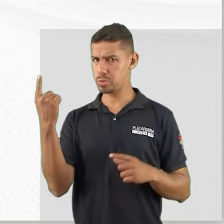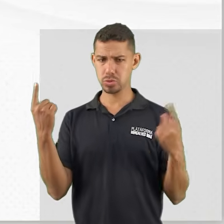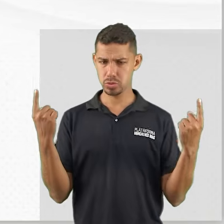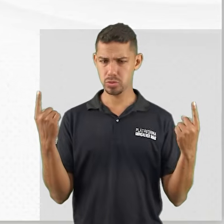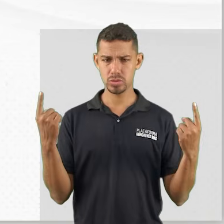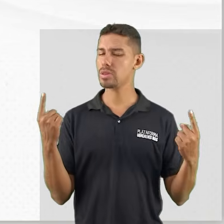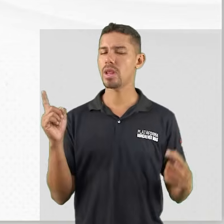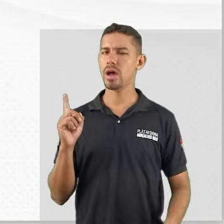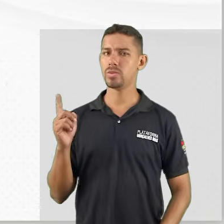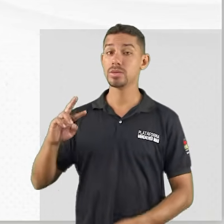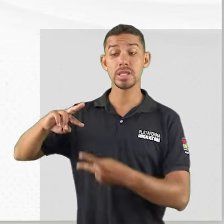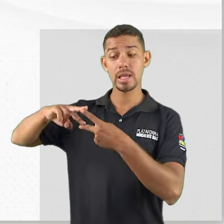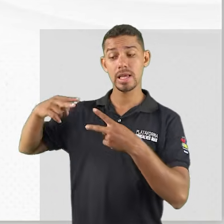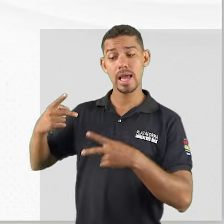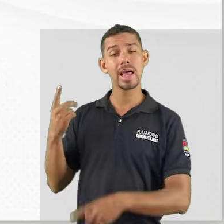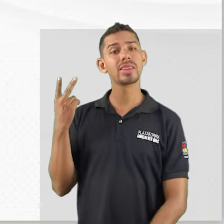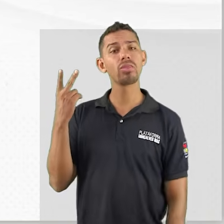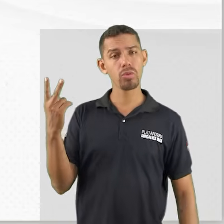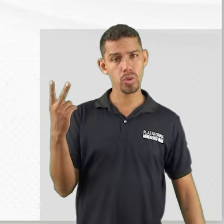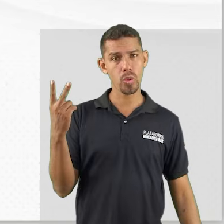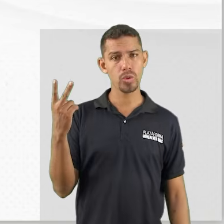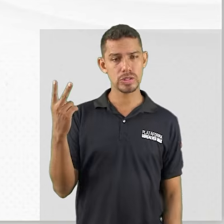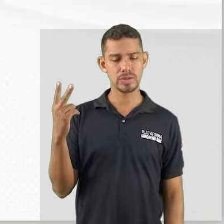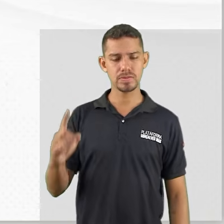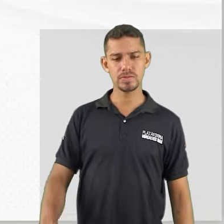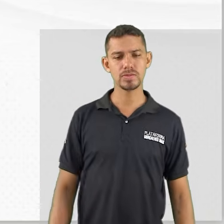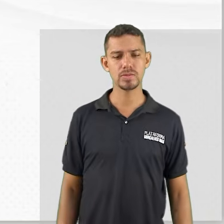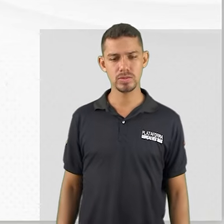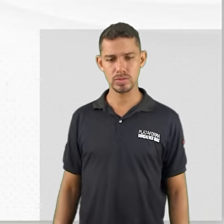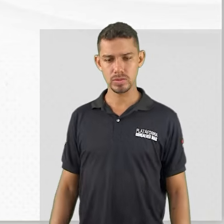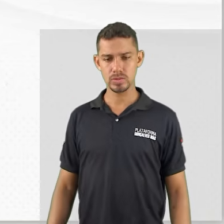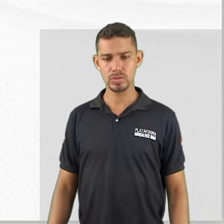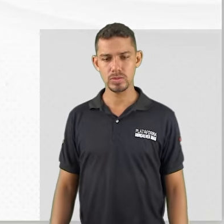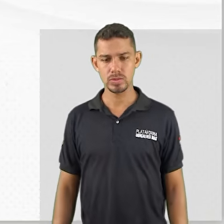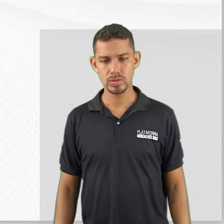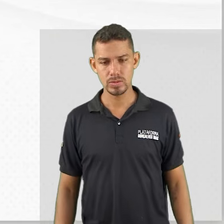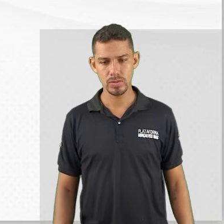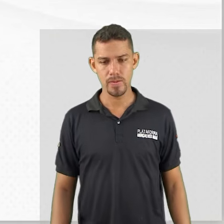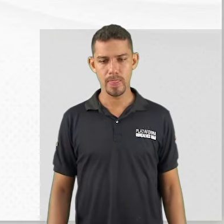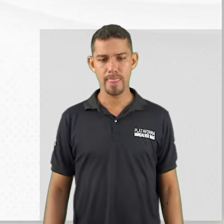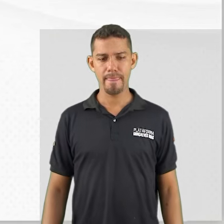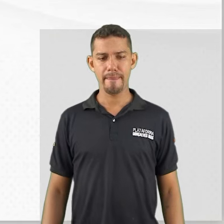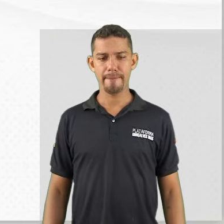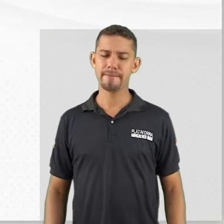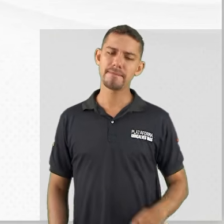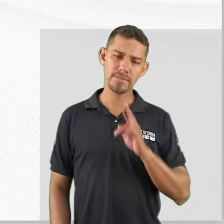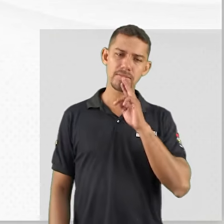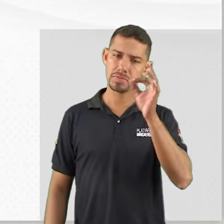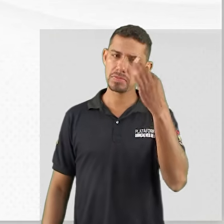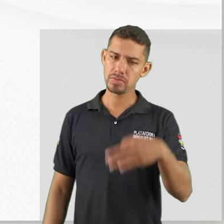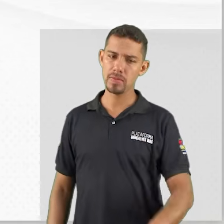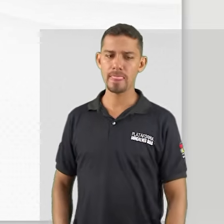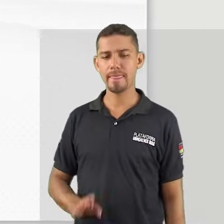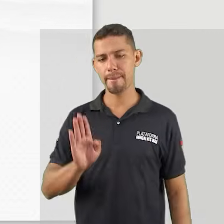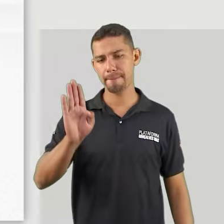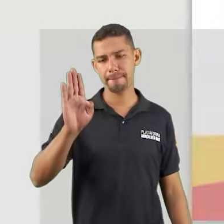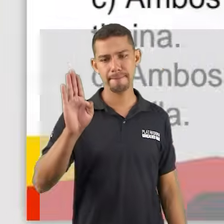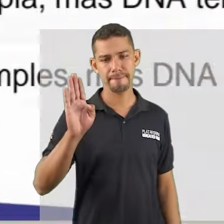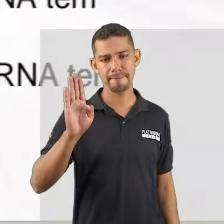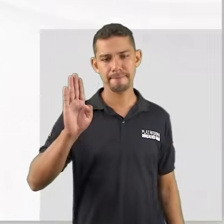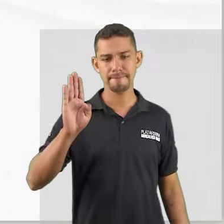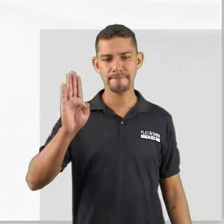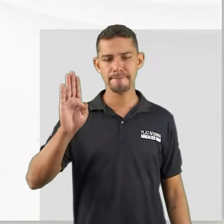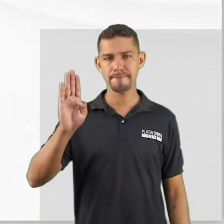não, né? A gente sabe que o DNA, ele geralmente está em fita dupla, ele é formado em dupla hélice. Então, a nossa questão 1,